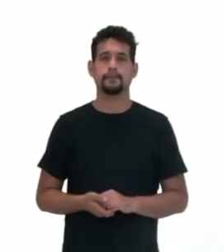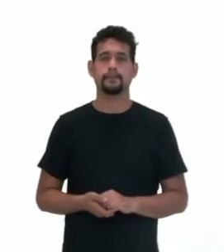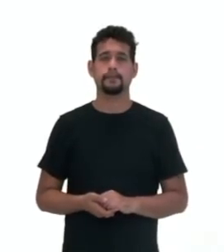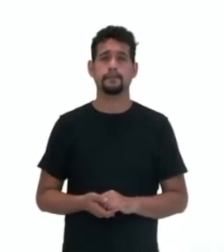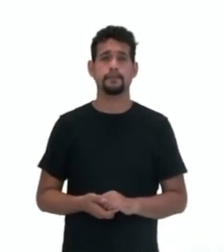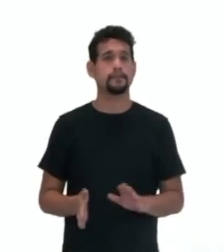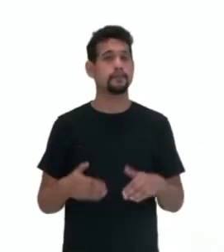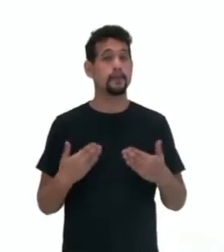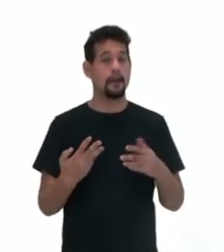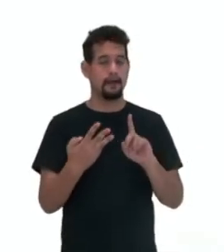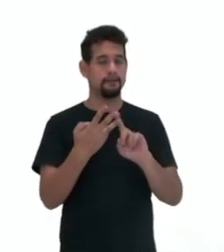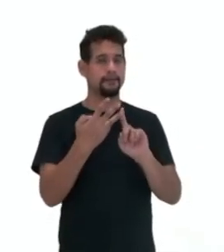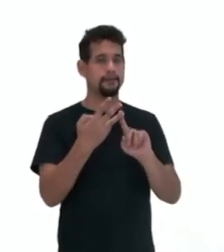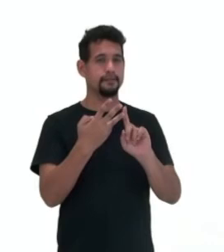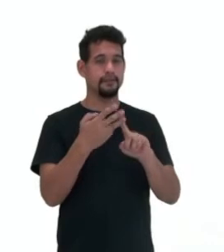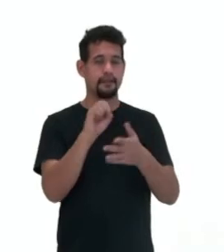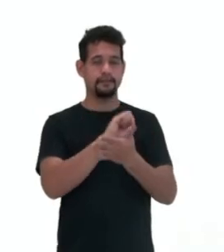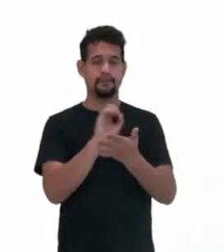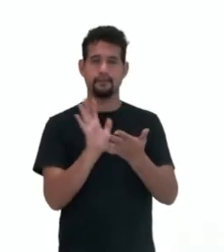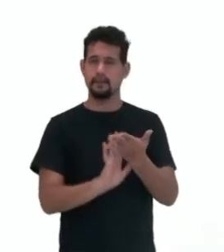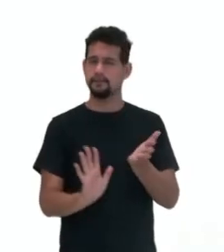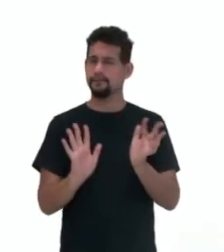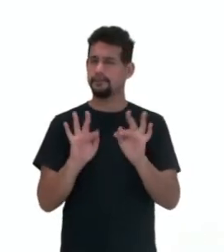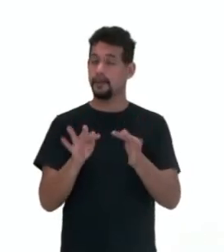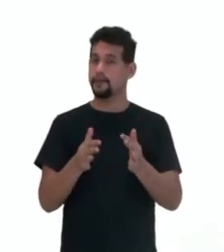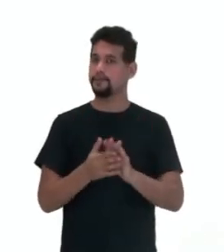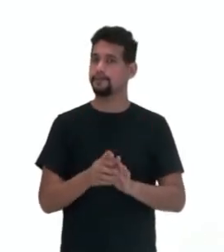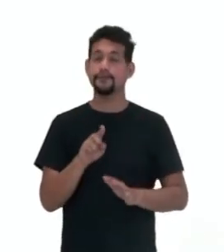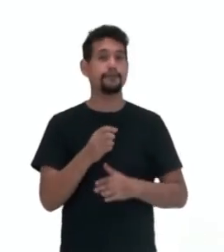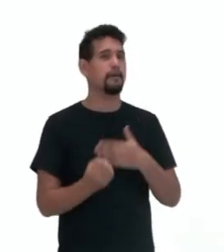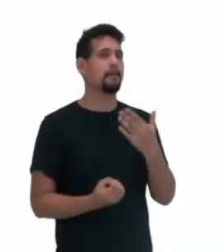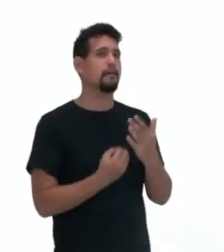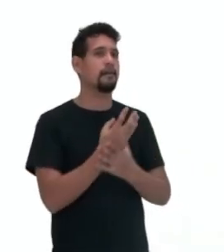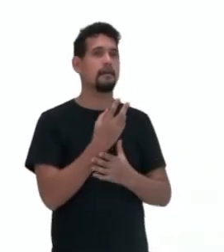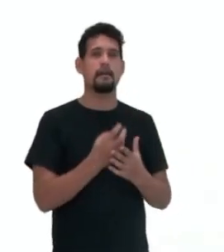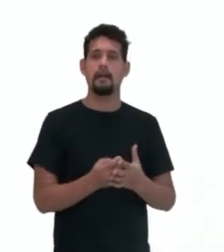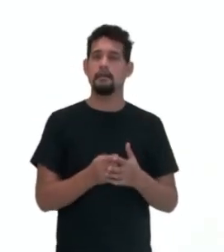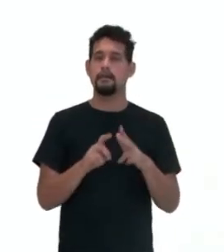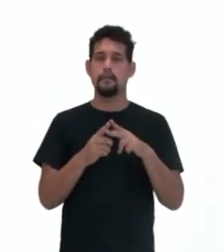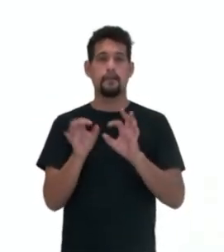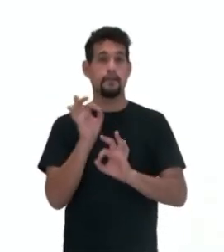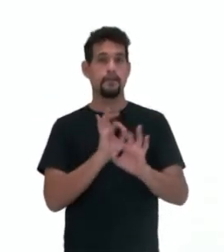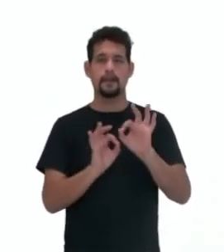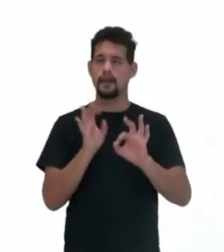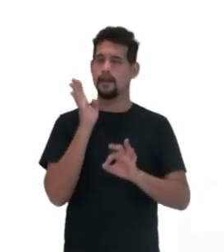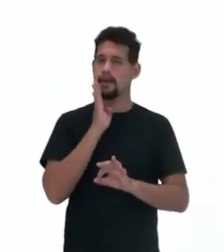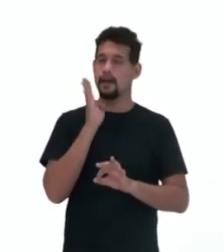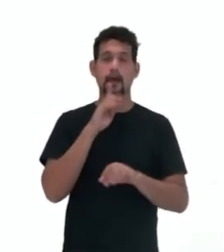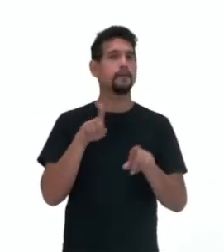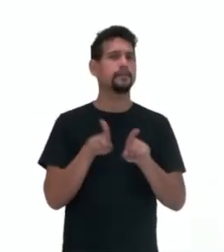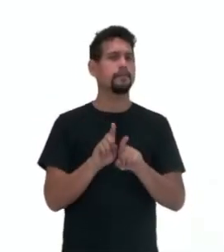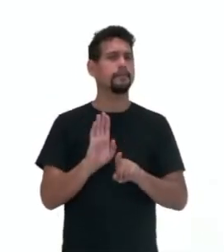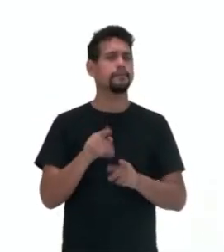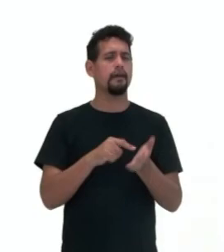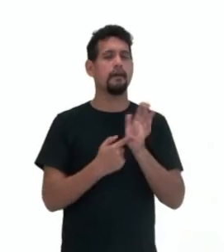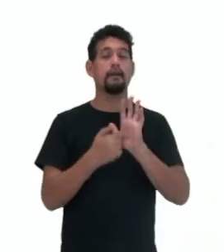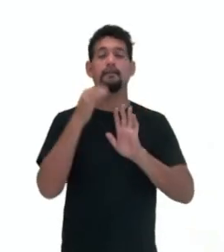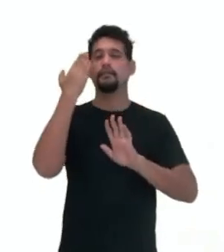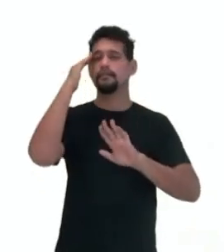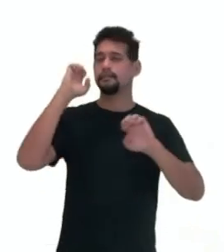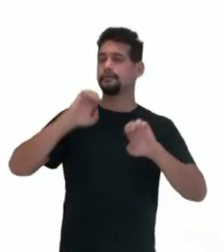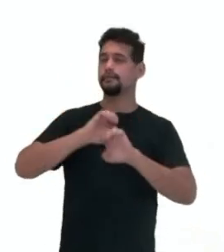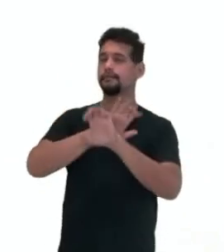E a gente chega no nosso terceiro e último exercício. Cria um infográfico animado que retrate seu entendimento